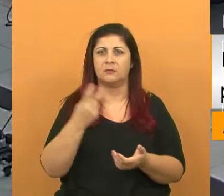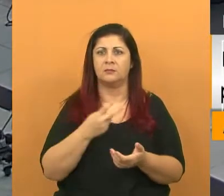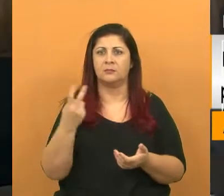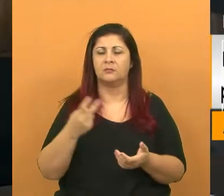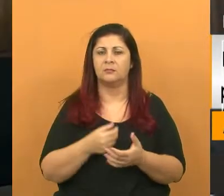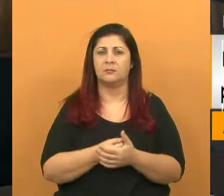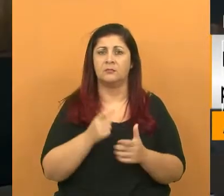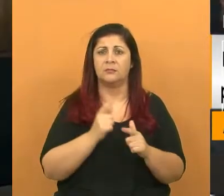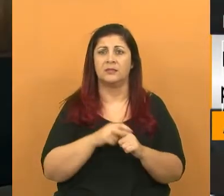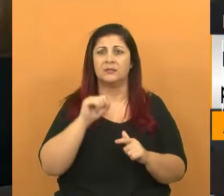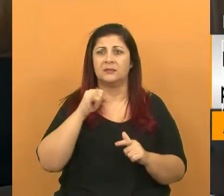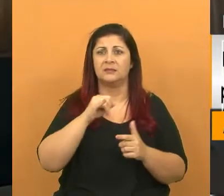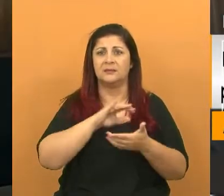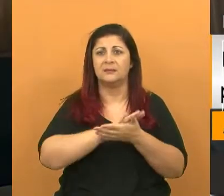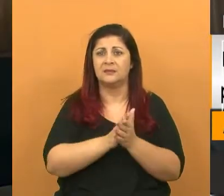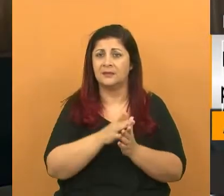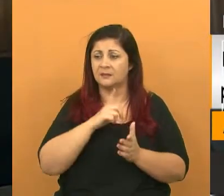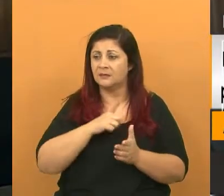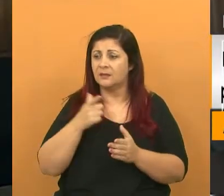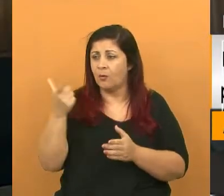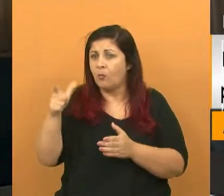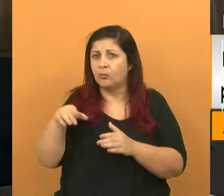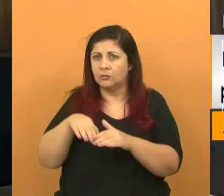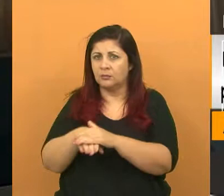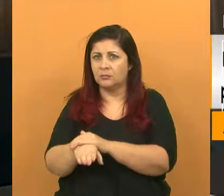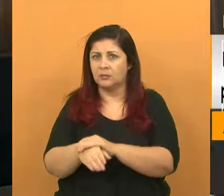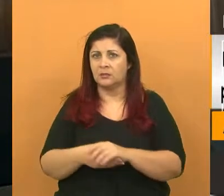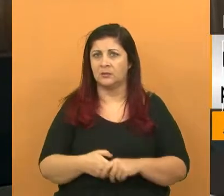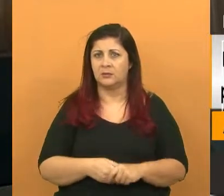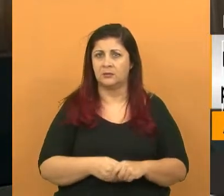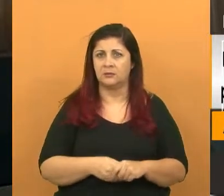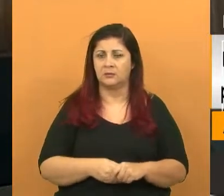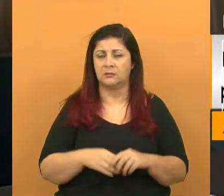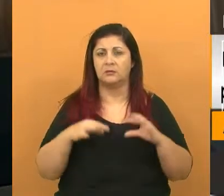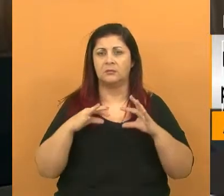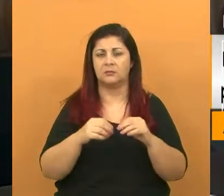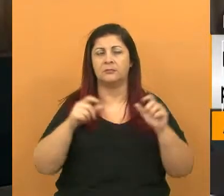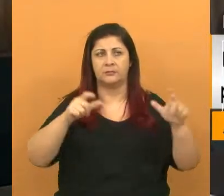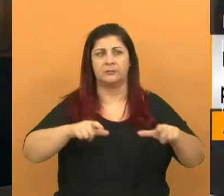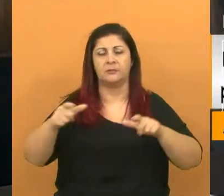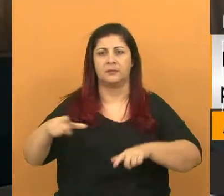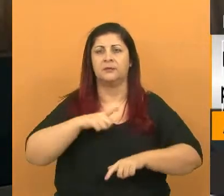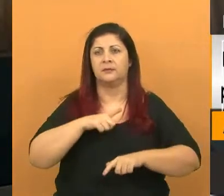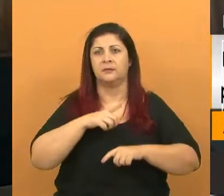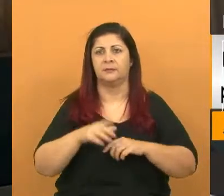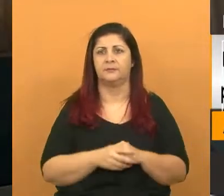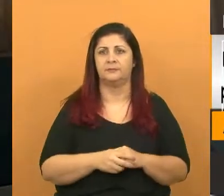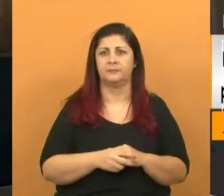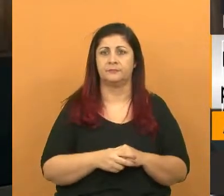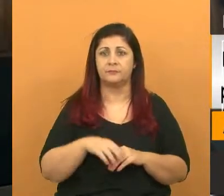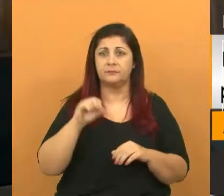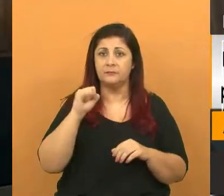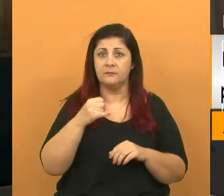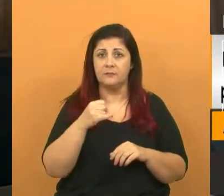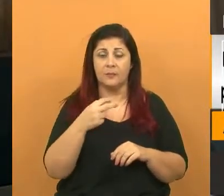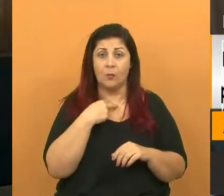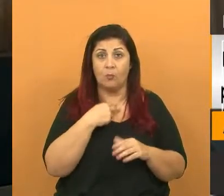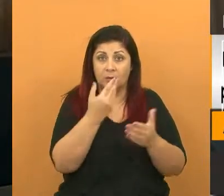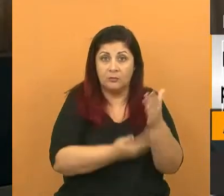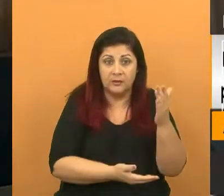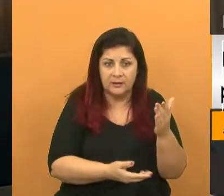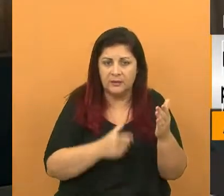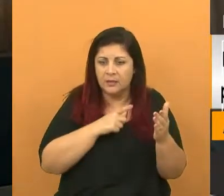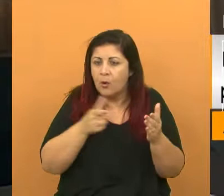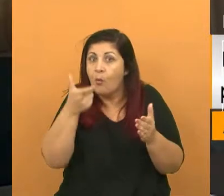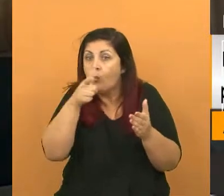Porque se uma estraga, tem uma na reposição. Qualquer empresa do mundo é assim. Se você tem um equipamento que ele é essencial, você tem